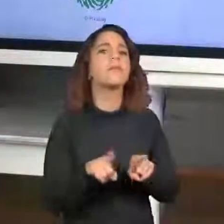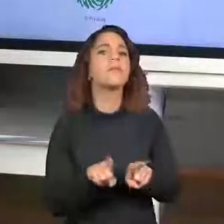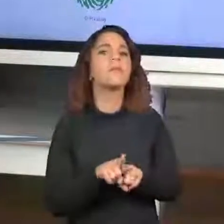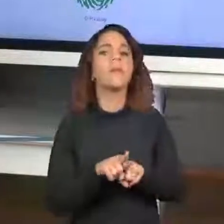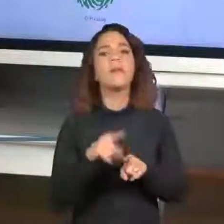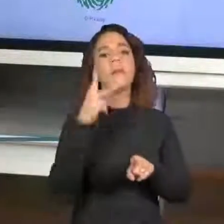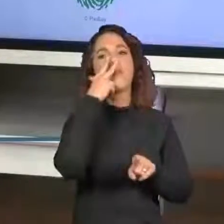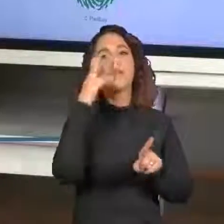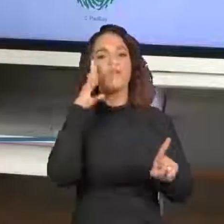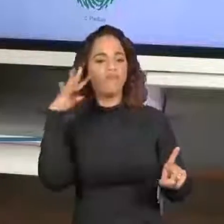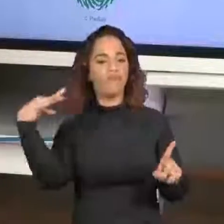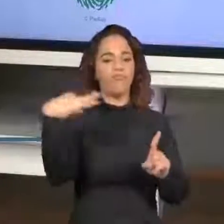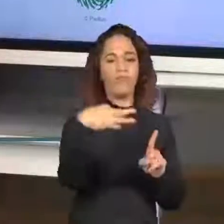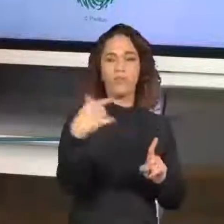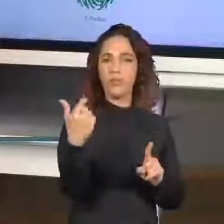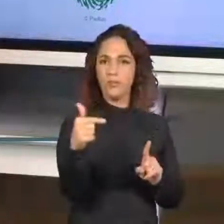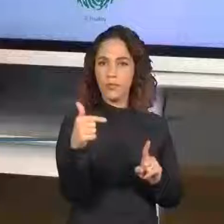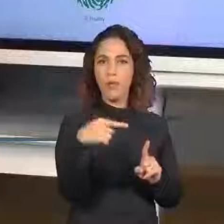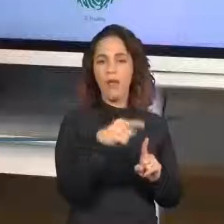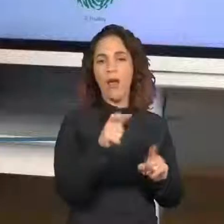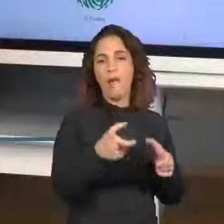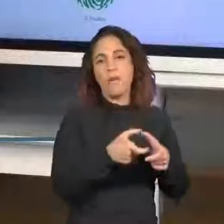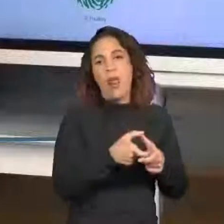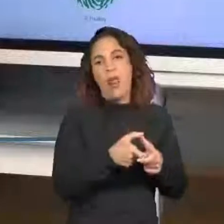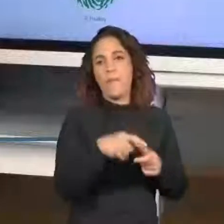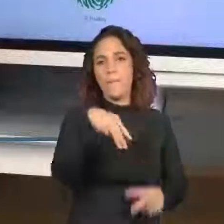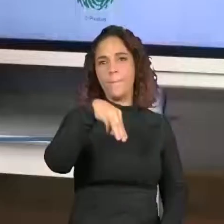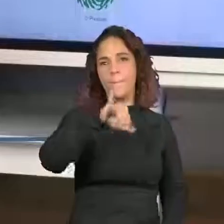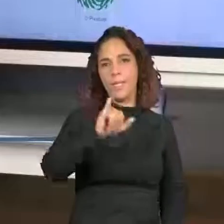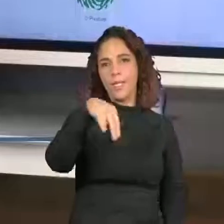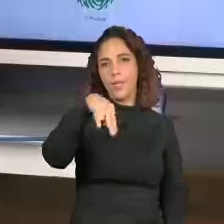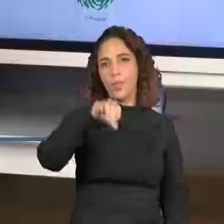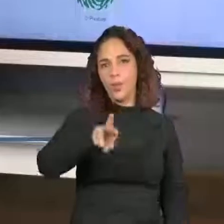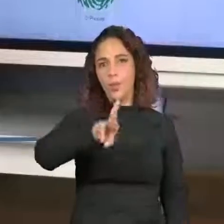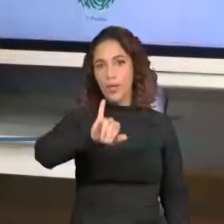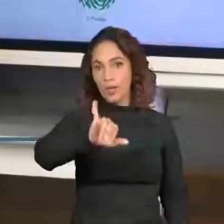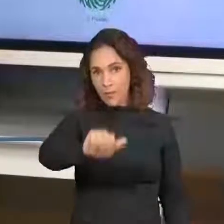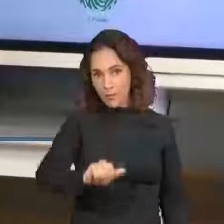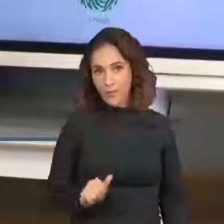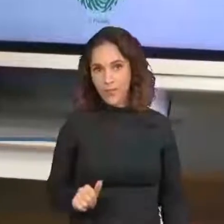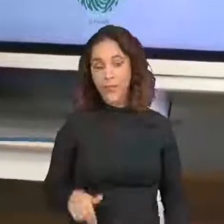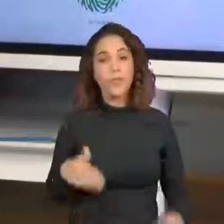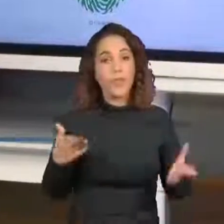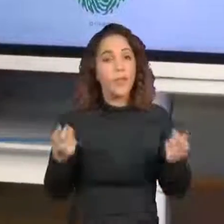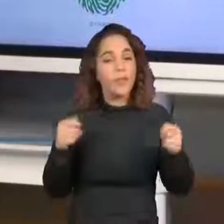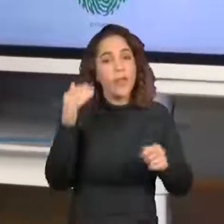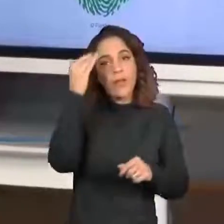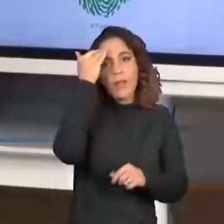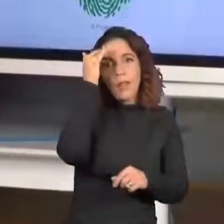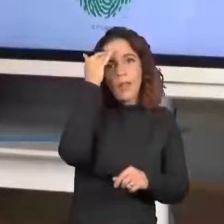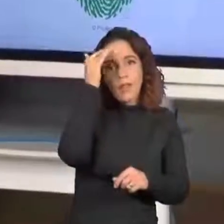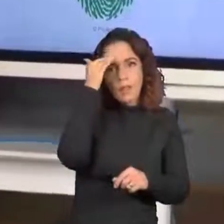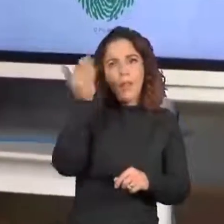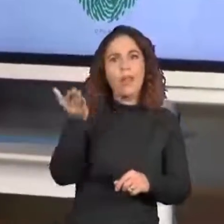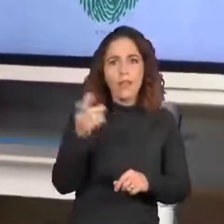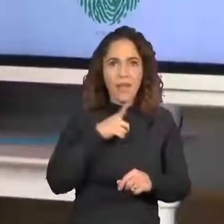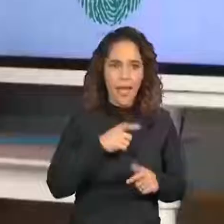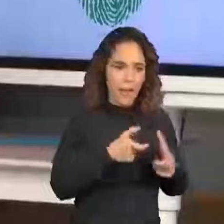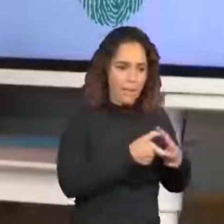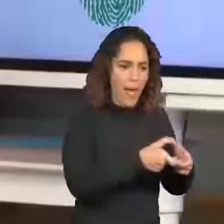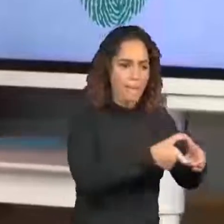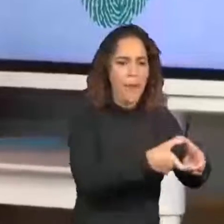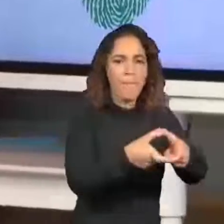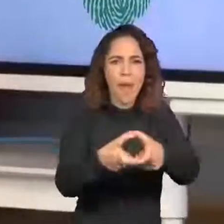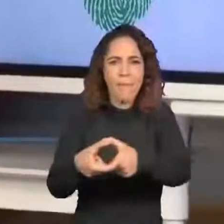em evidência, a gente considera minoria. E aí, nós precisamos entender que são todas essas